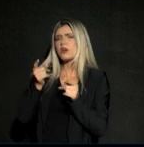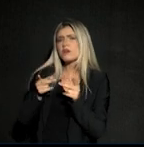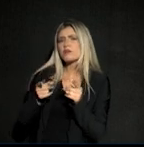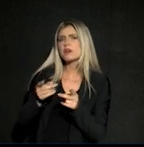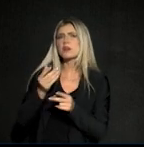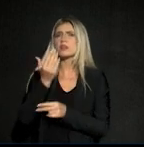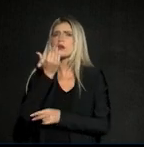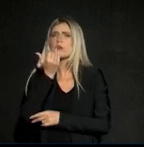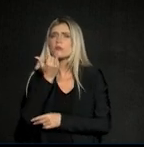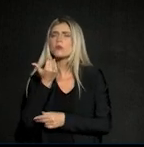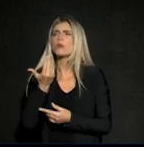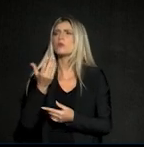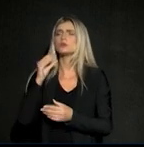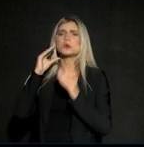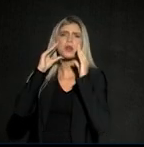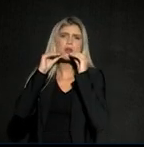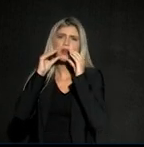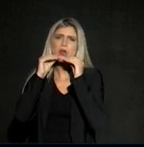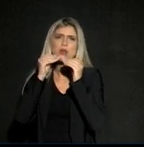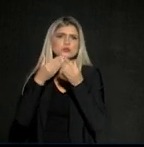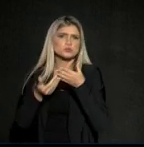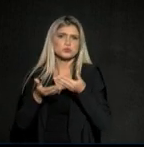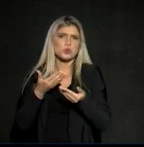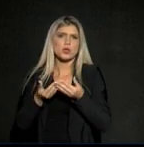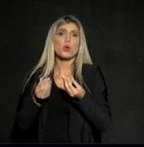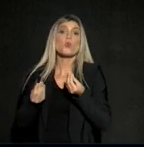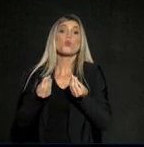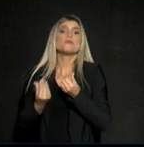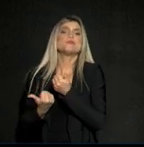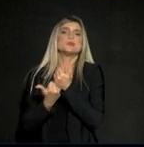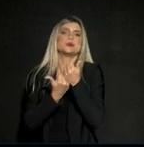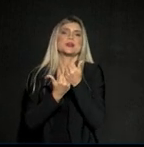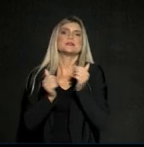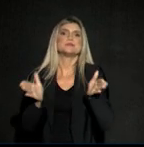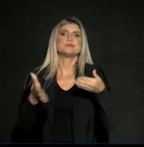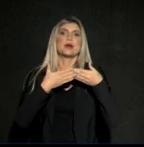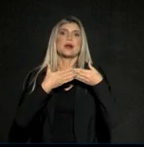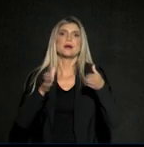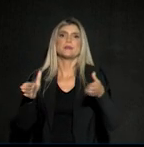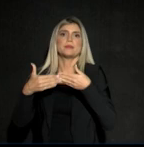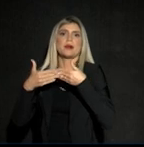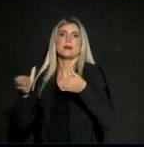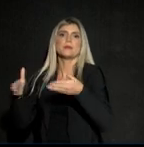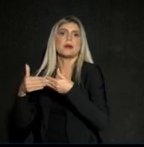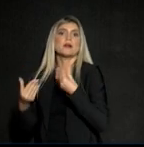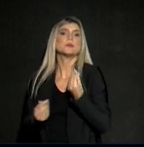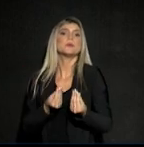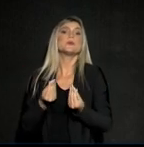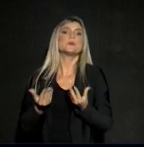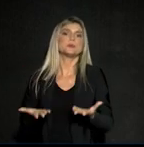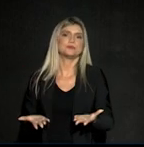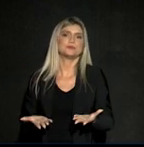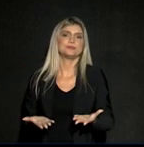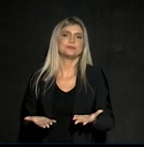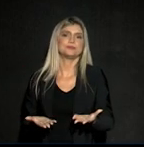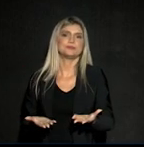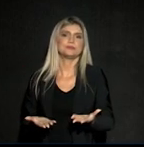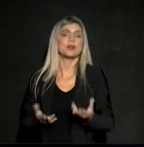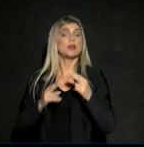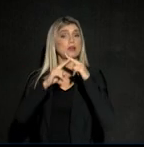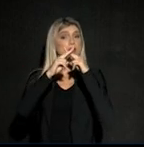barraqueiro vendedor de churrasquinho de praia como é que você apoia se fechou tudo e aí a caixa como o banco